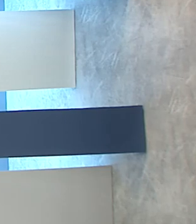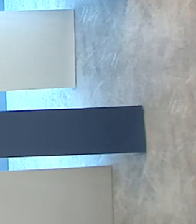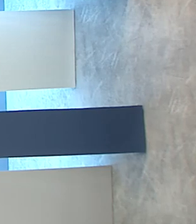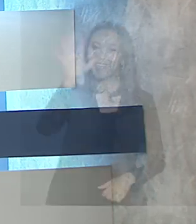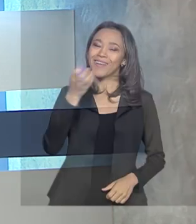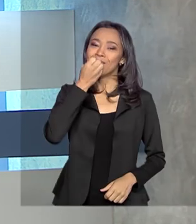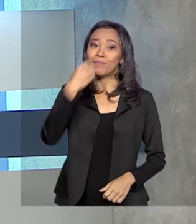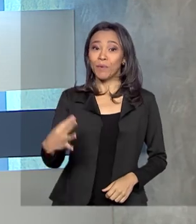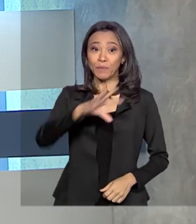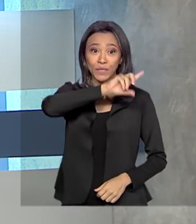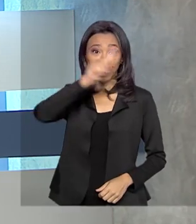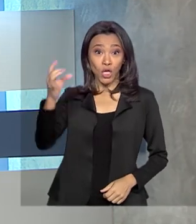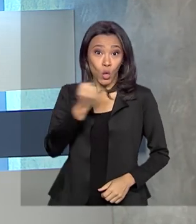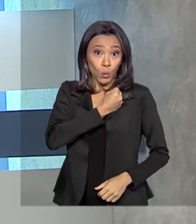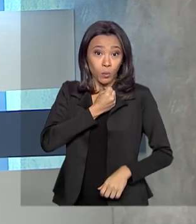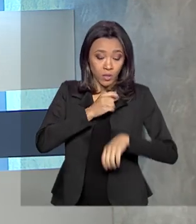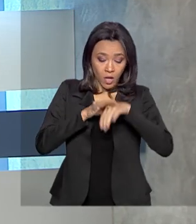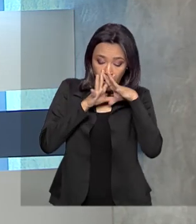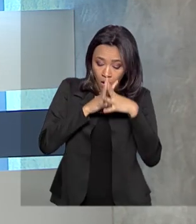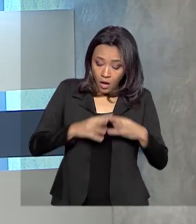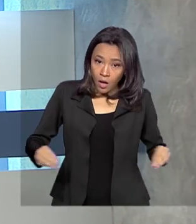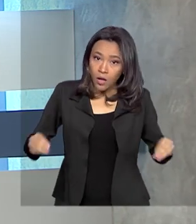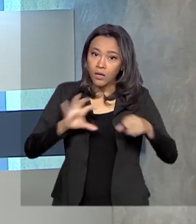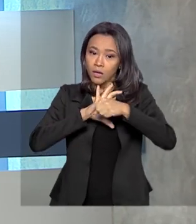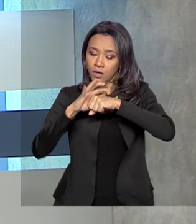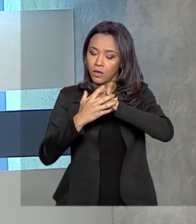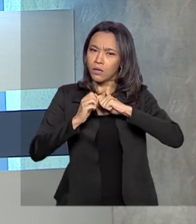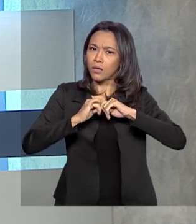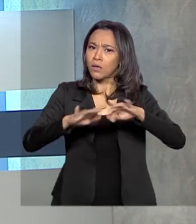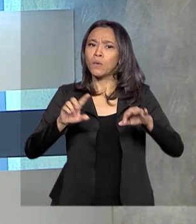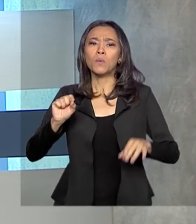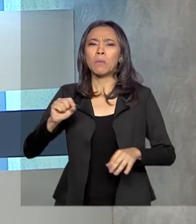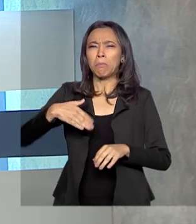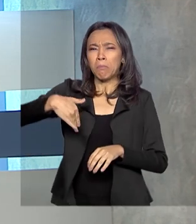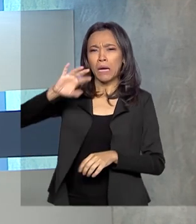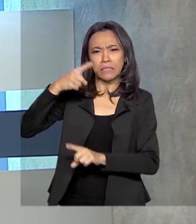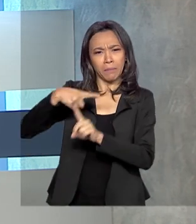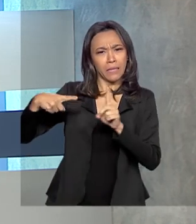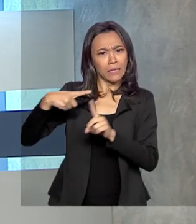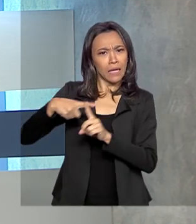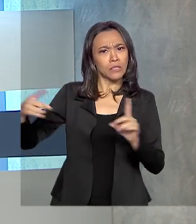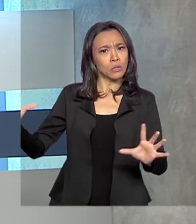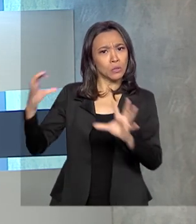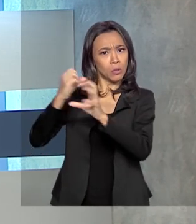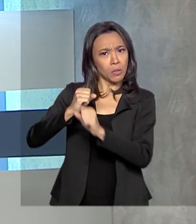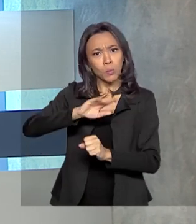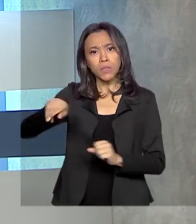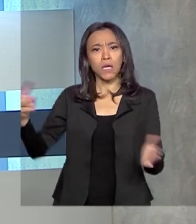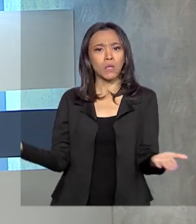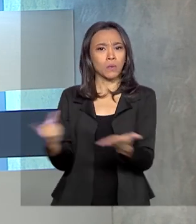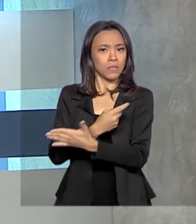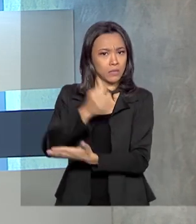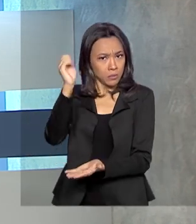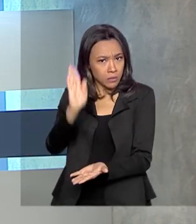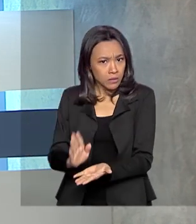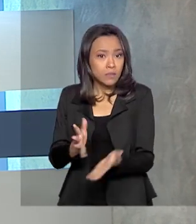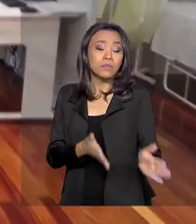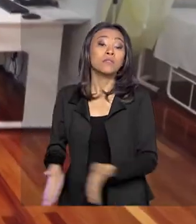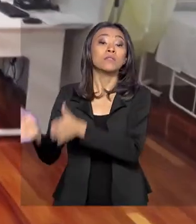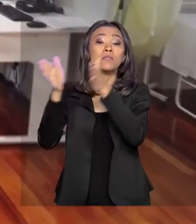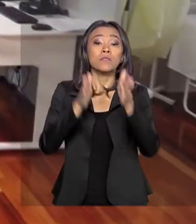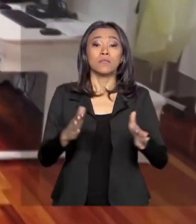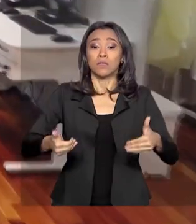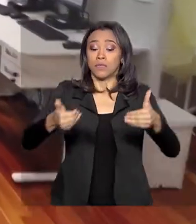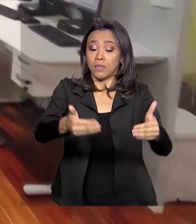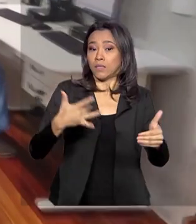Olá, bom dia. Número de curados da Covid-19 representa mais da metade do total de casos acumulados no país. Ministério